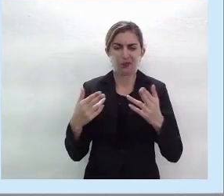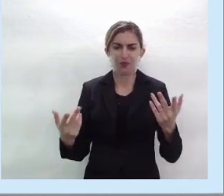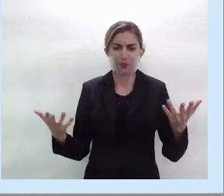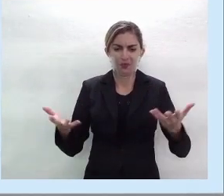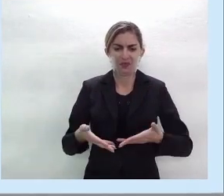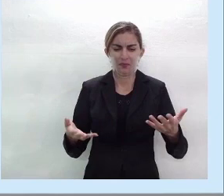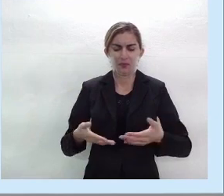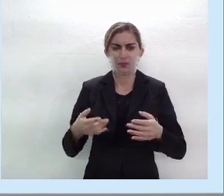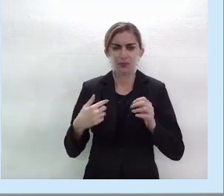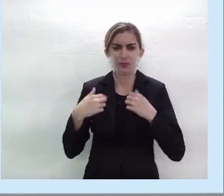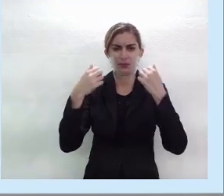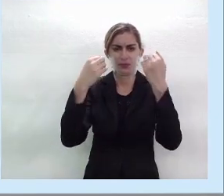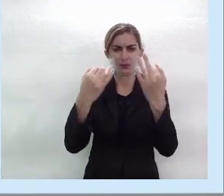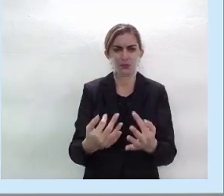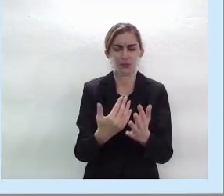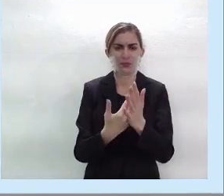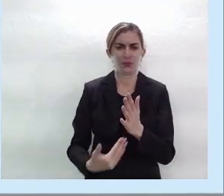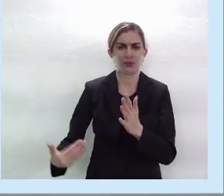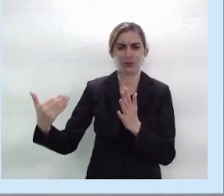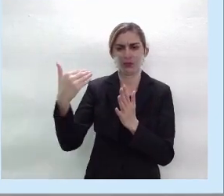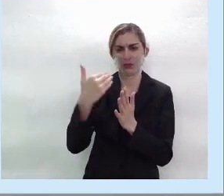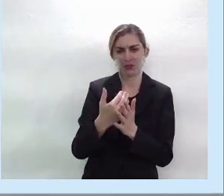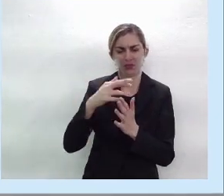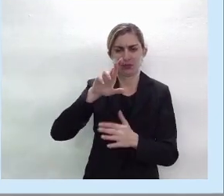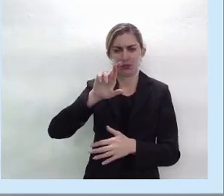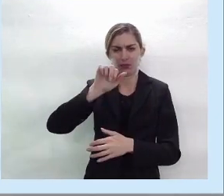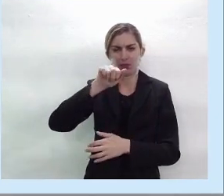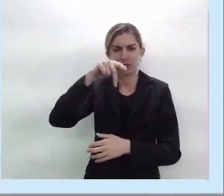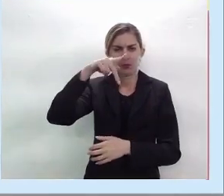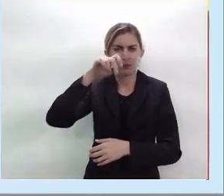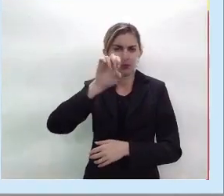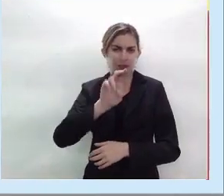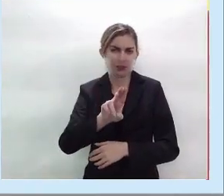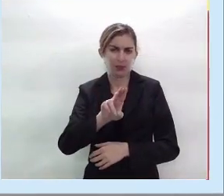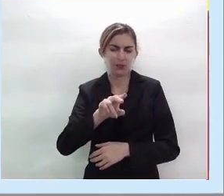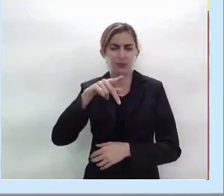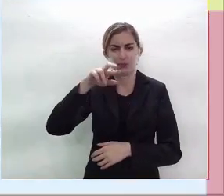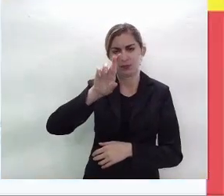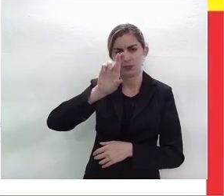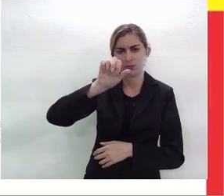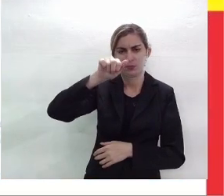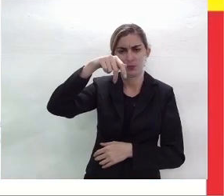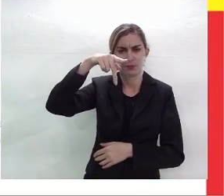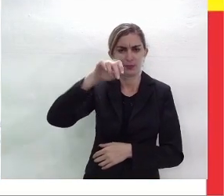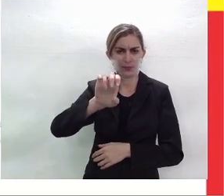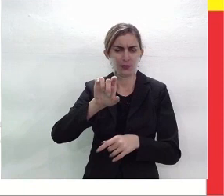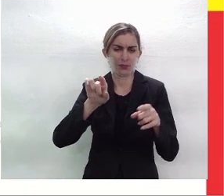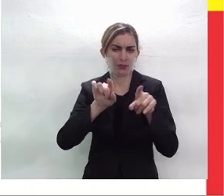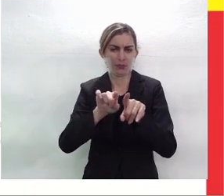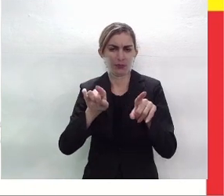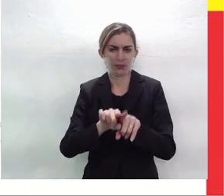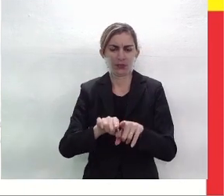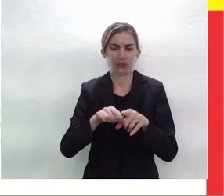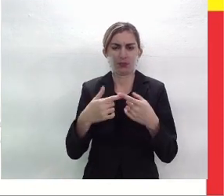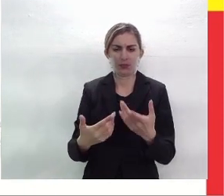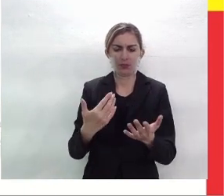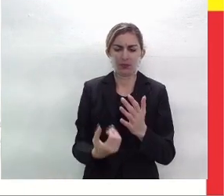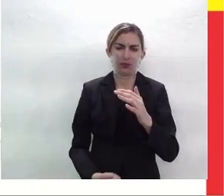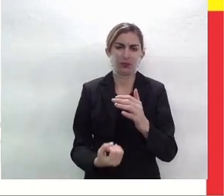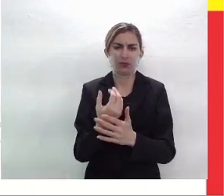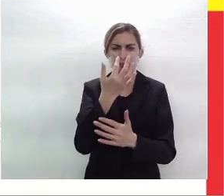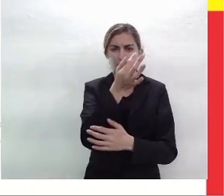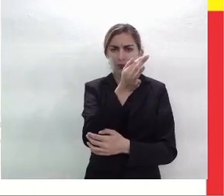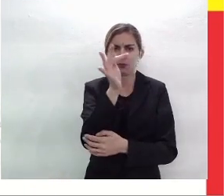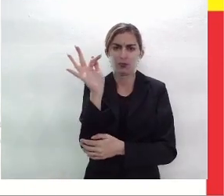etc. E hoje a gente vai explicar um pouquinho mais o que é o rapel, né? Então, o rapel também, assim como o parkour, ele é